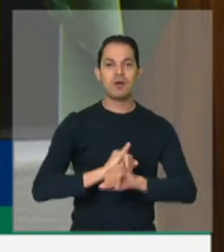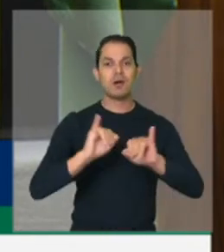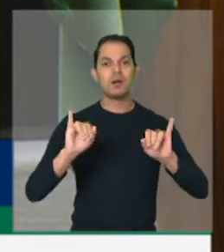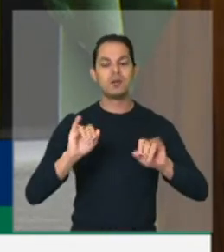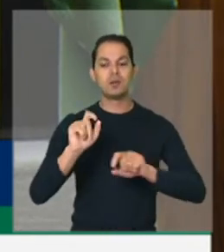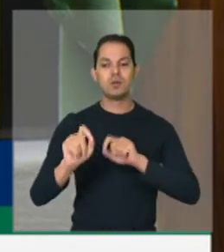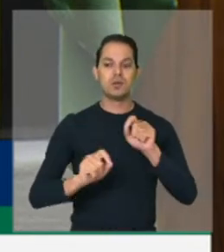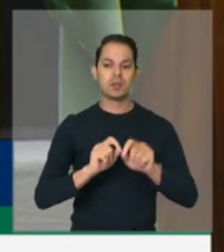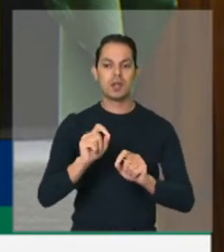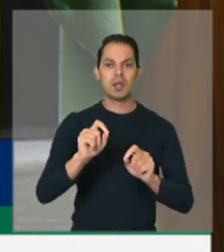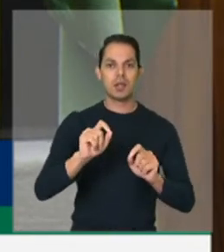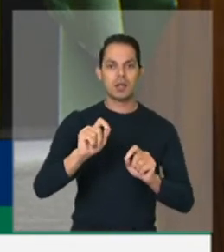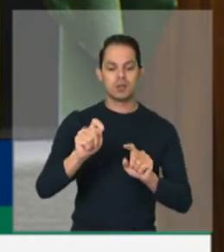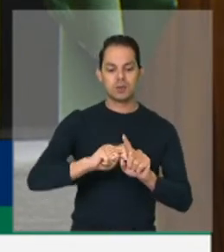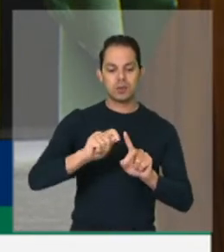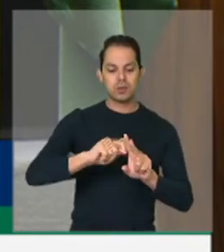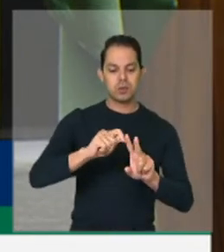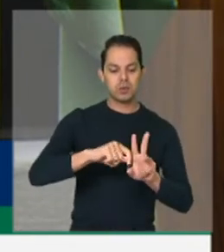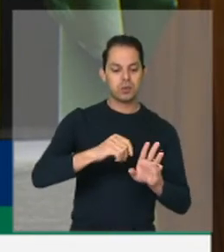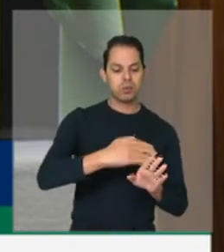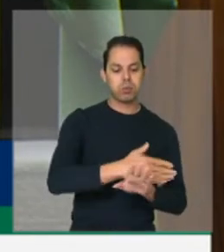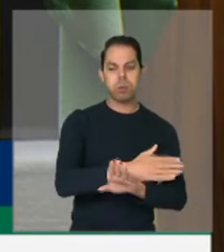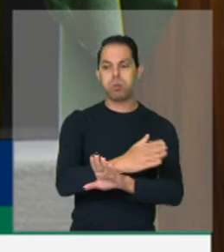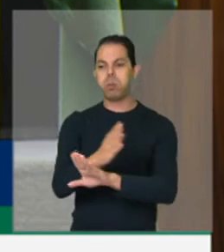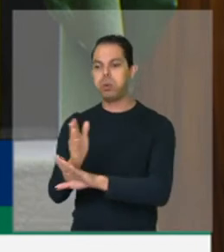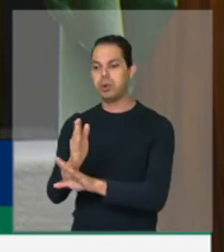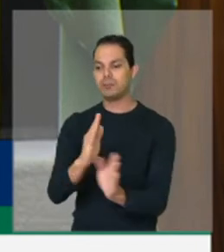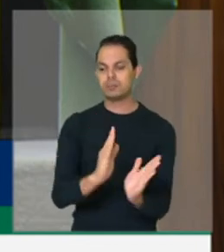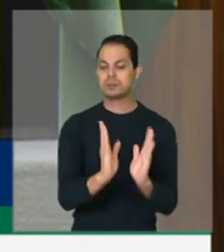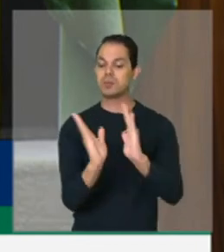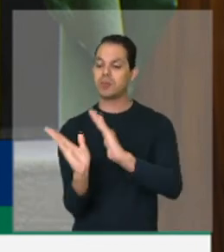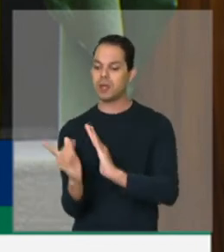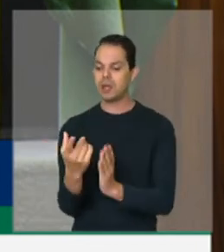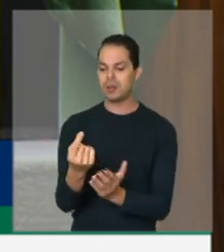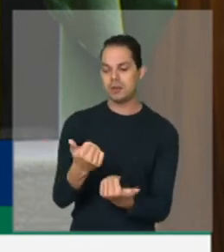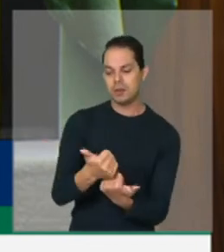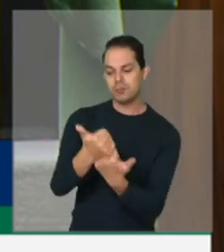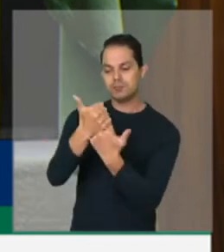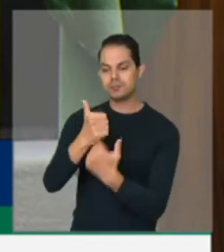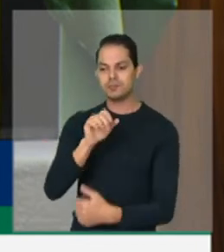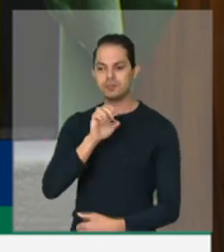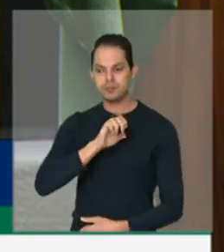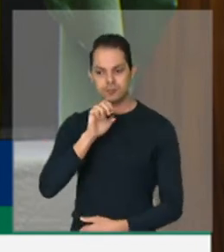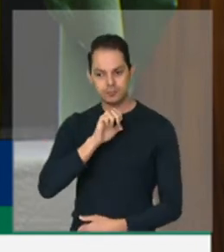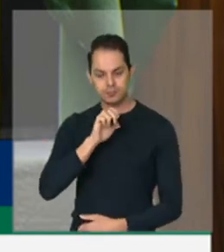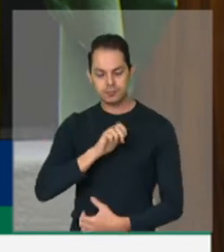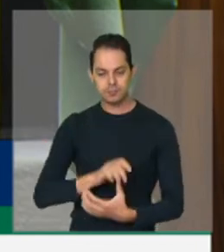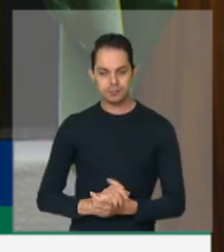prorrogação por mais 3 meses do auxílio emergencial.